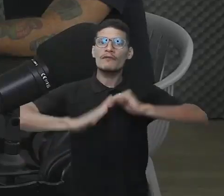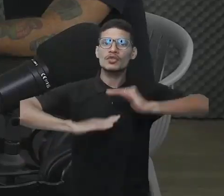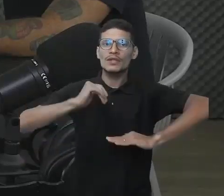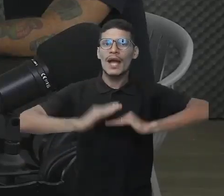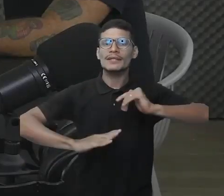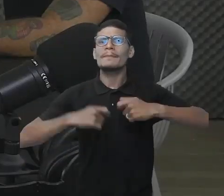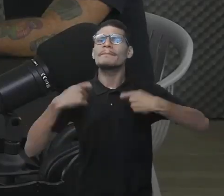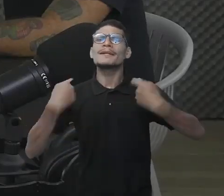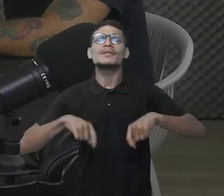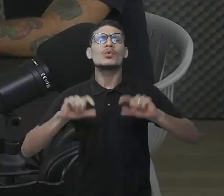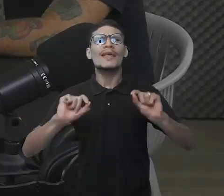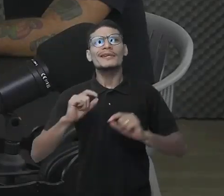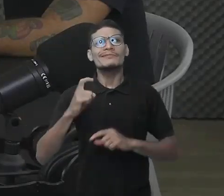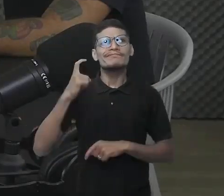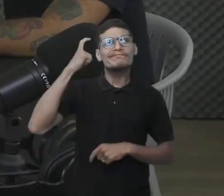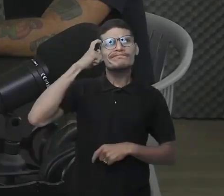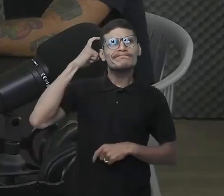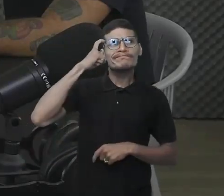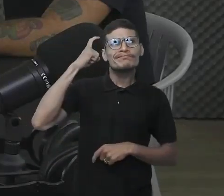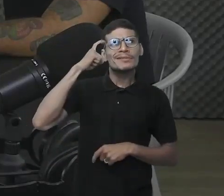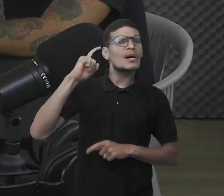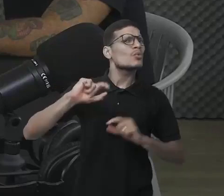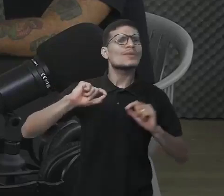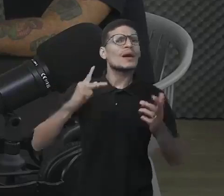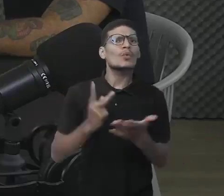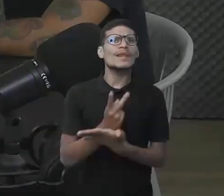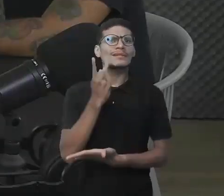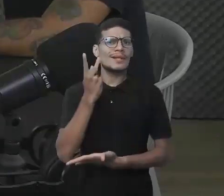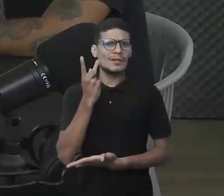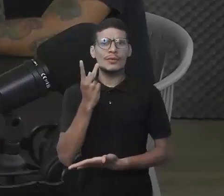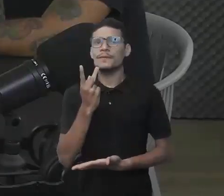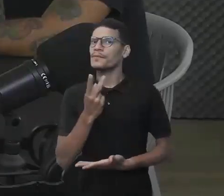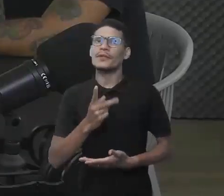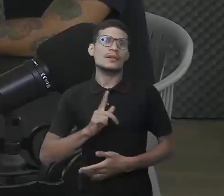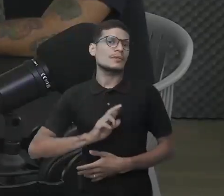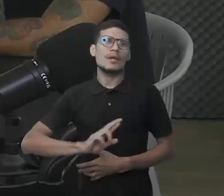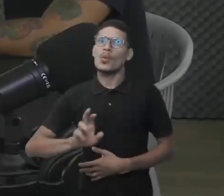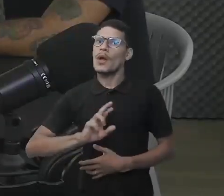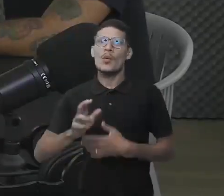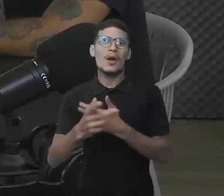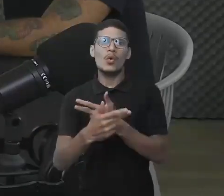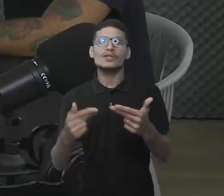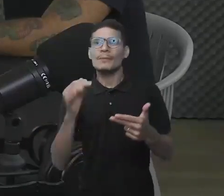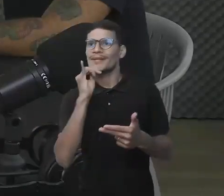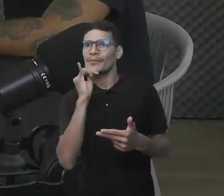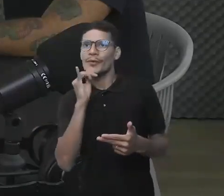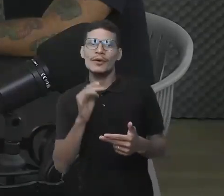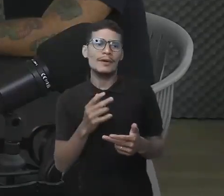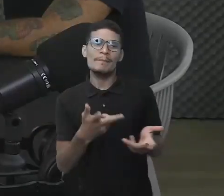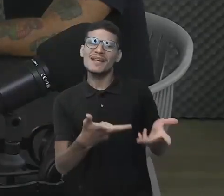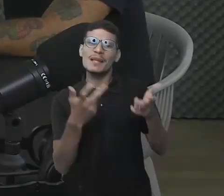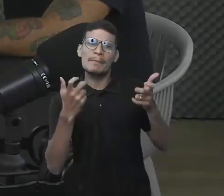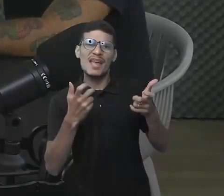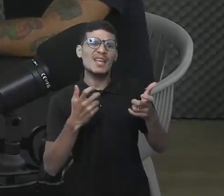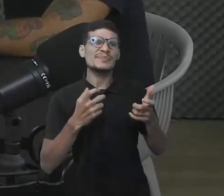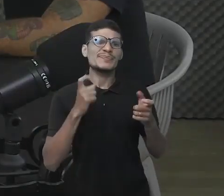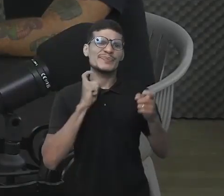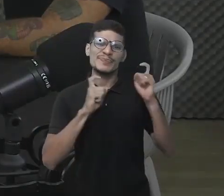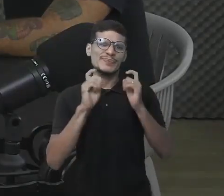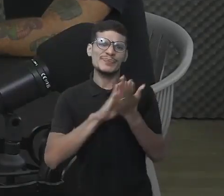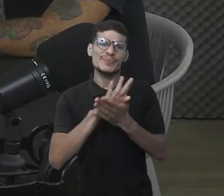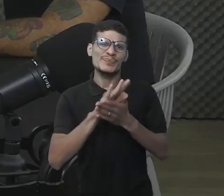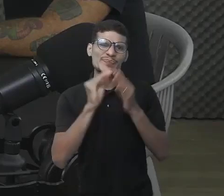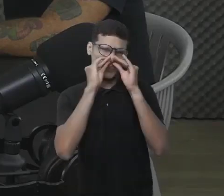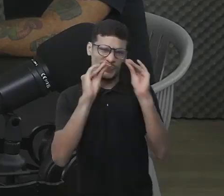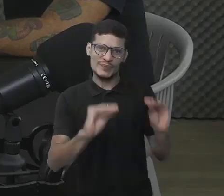questionar o que está acontecendo. E isso não pode ser uma coisa, vista sem preocupação pela Uhum. escola.